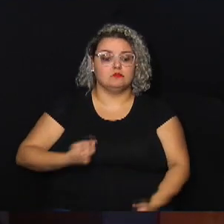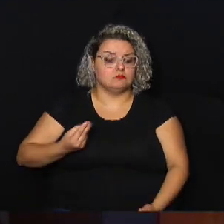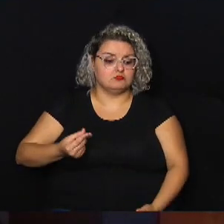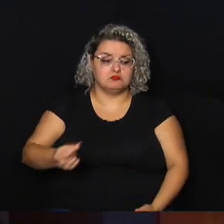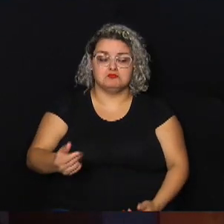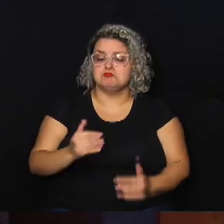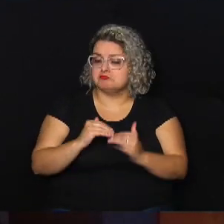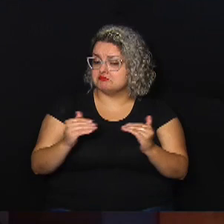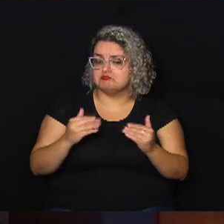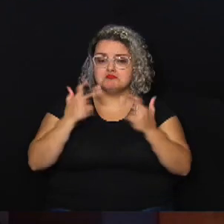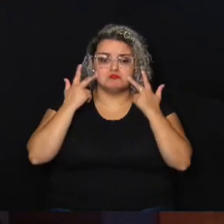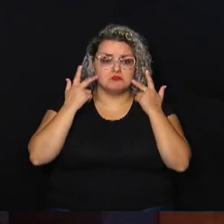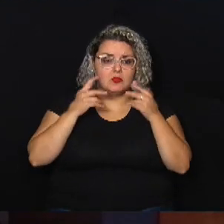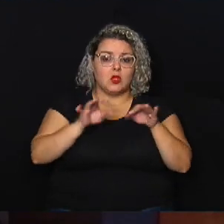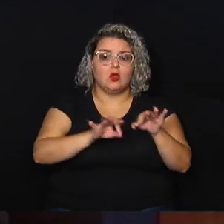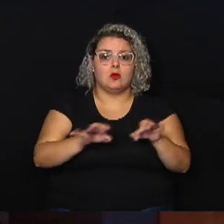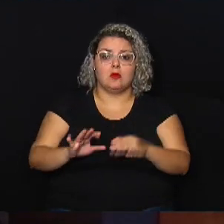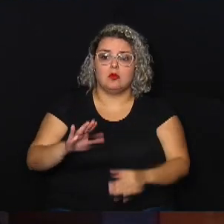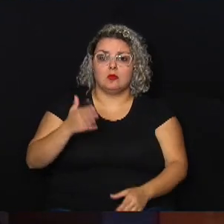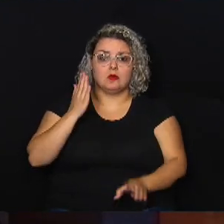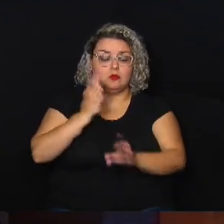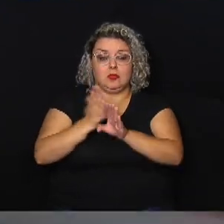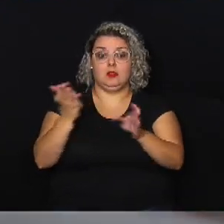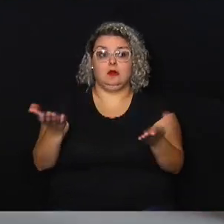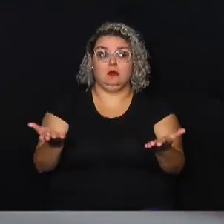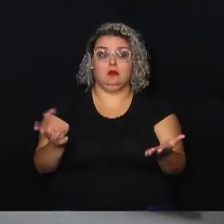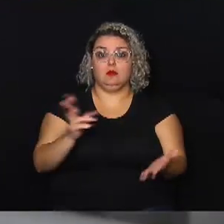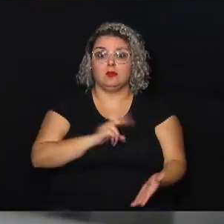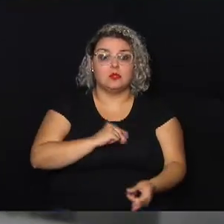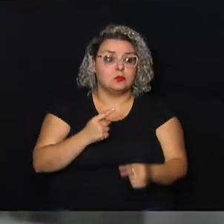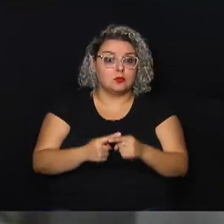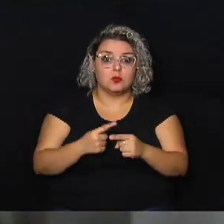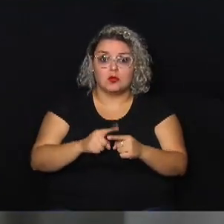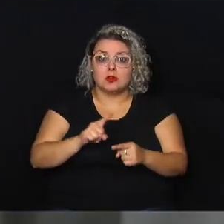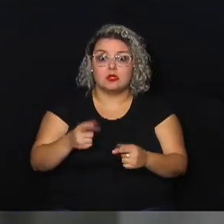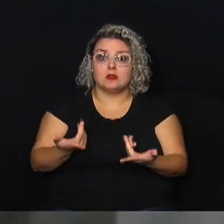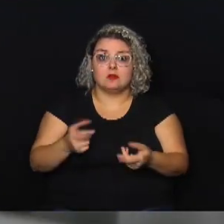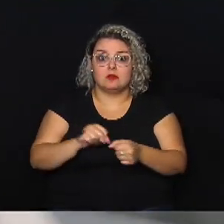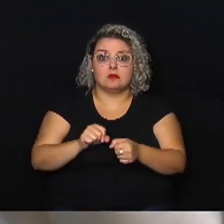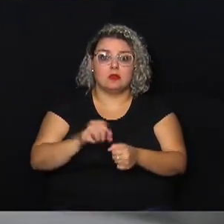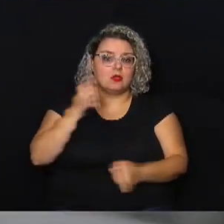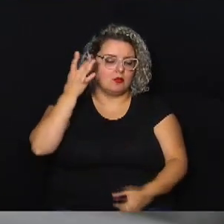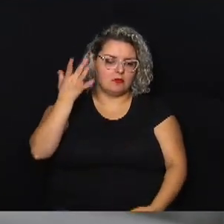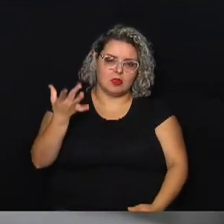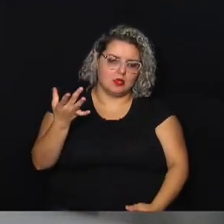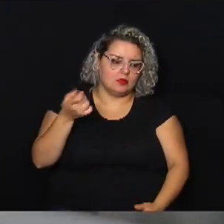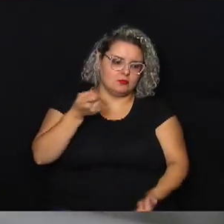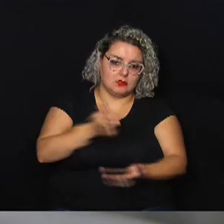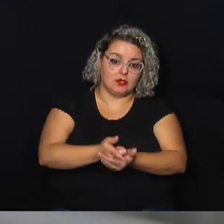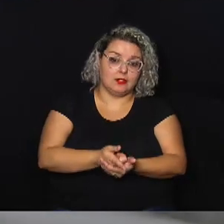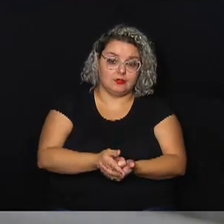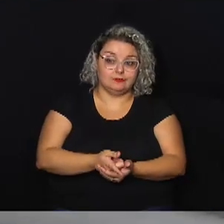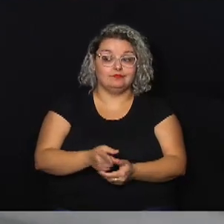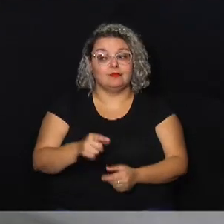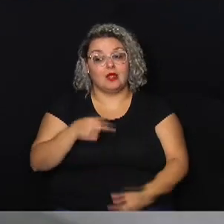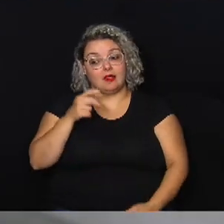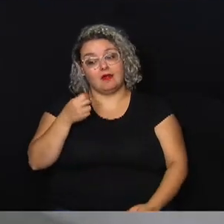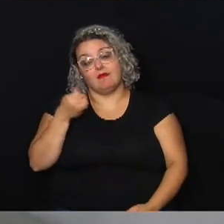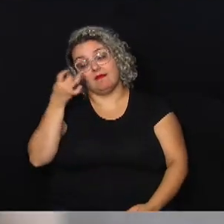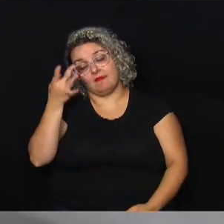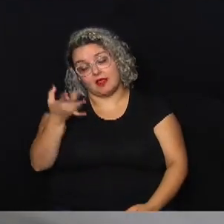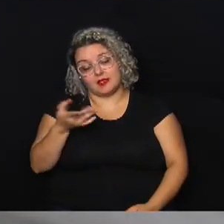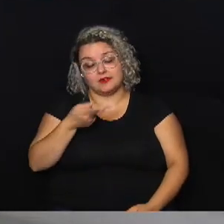que é um planejamento, quando você descobre, não é fácil pagar, é difícil fazer, né? Mas não é tão